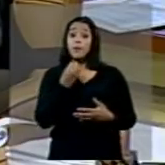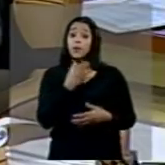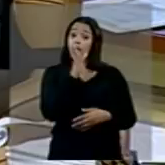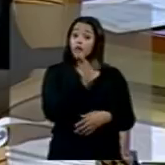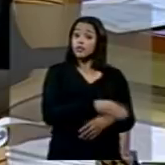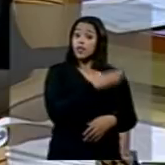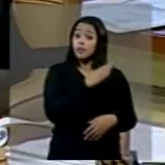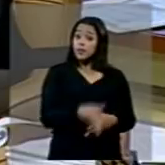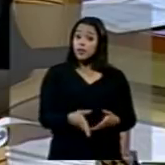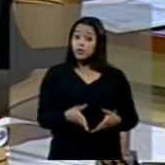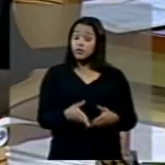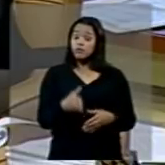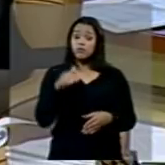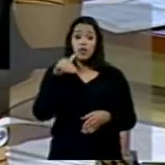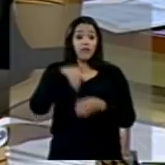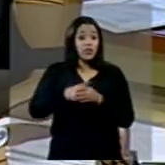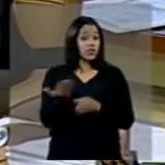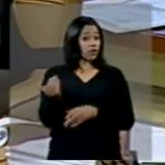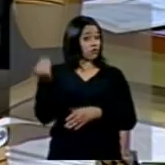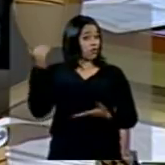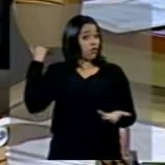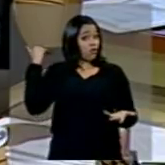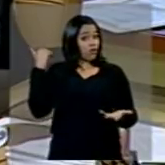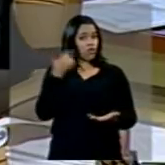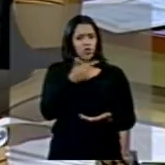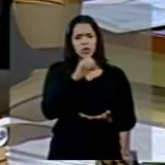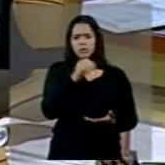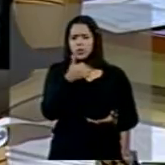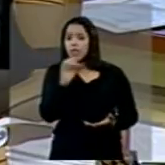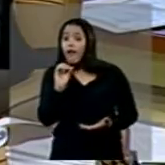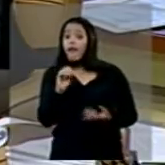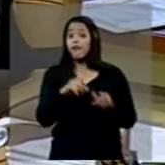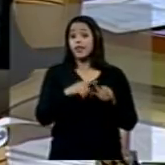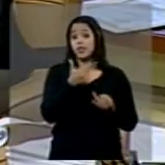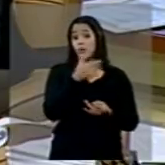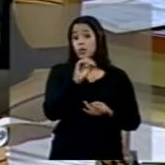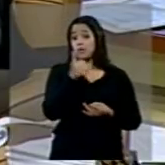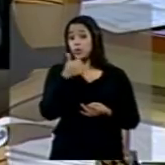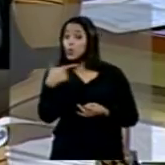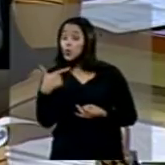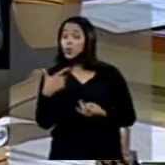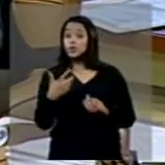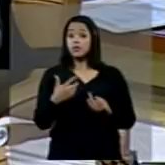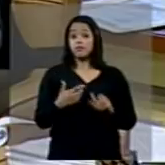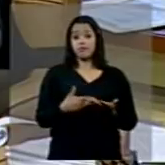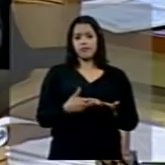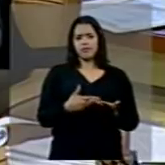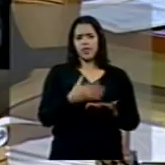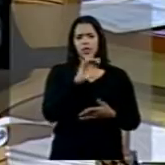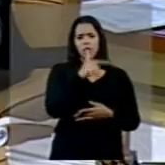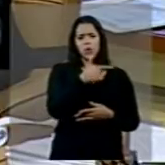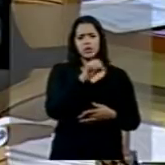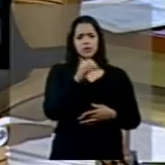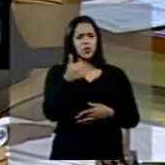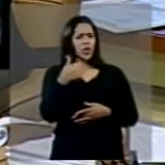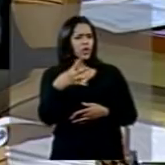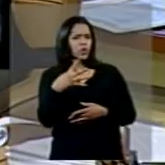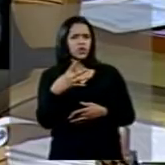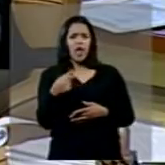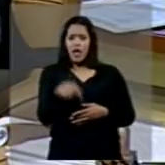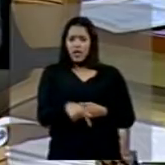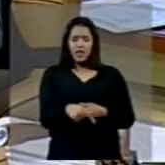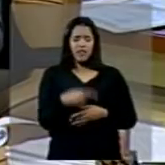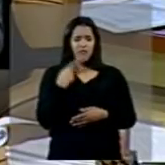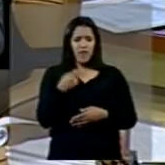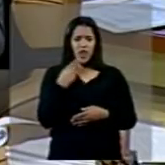cancelamento nas eleições anteriores, exato, 2010, 2012, 2014. Ministro, portanto, não estamos falando de nenhuma novidade